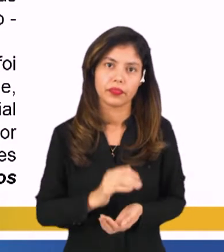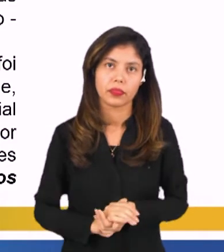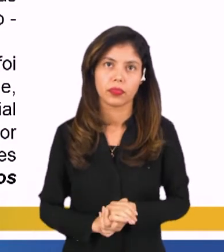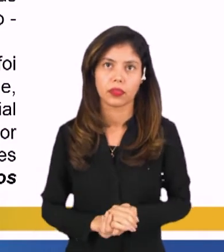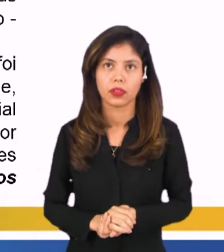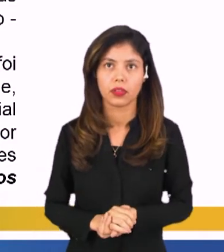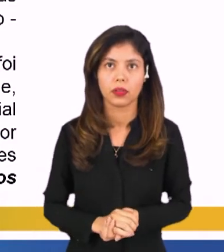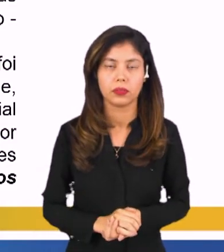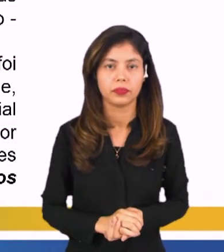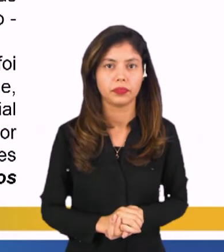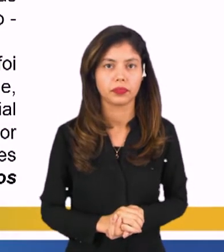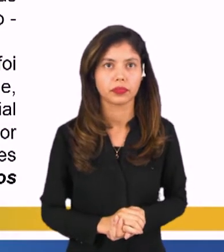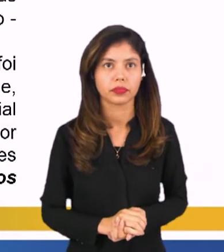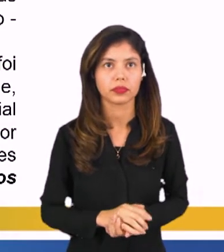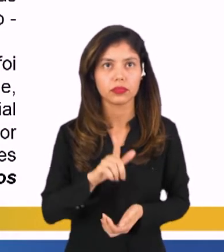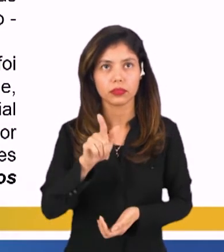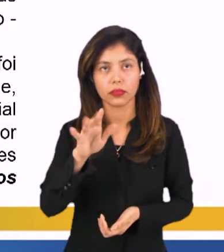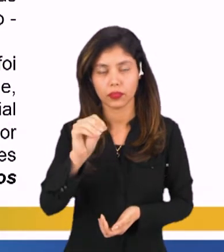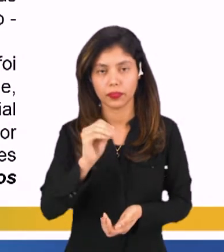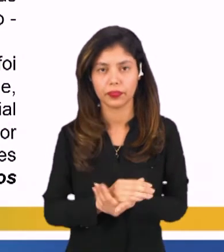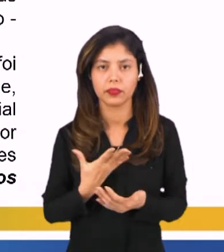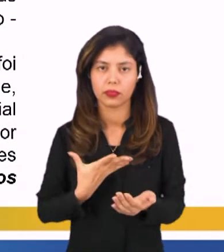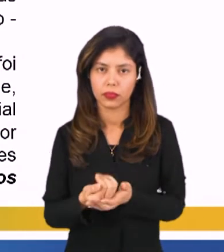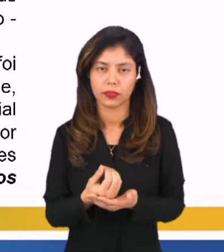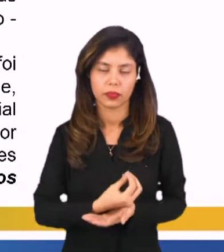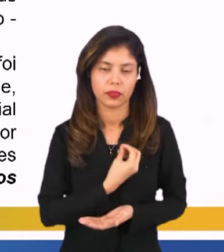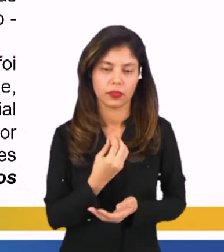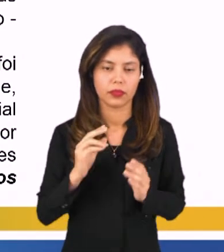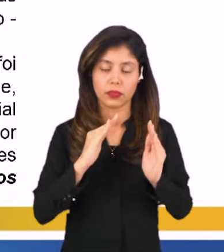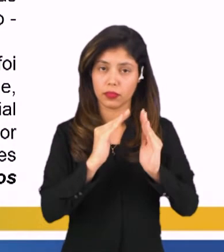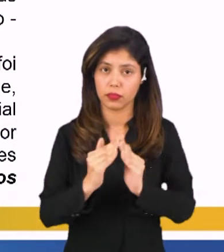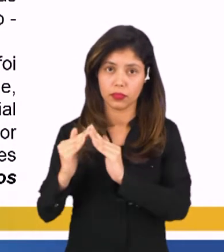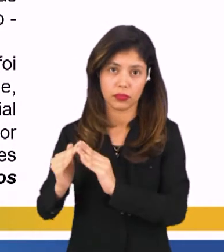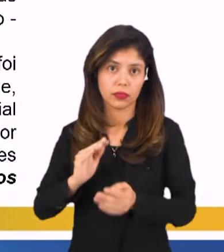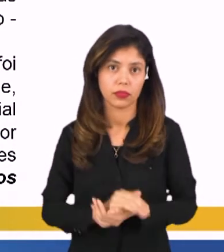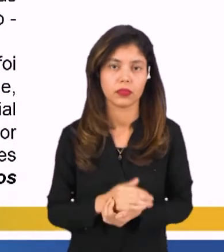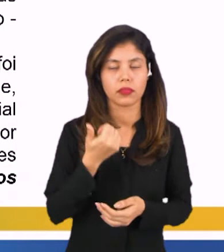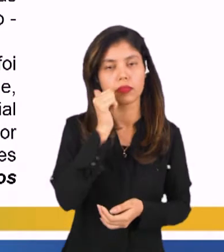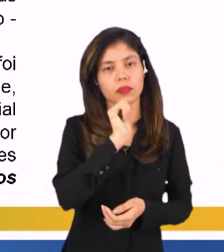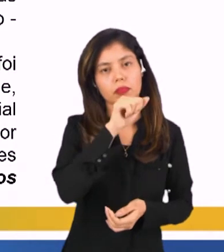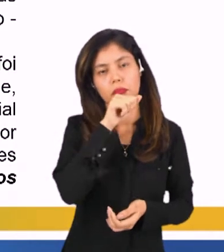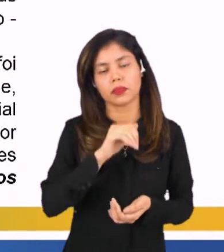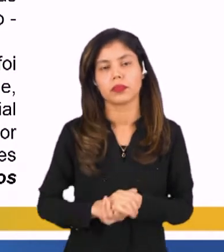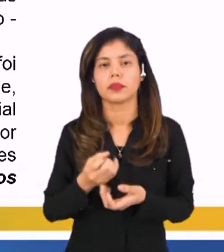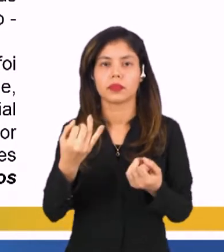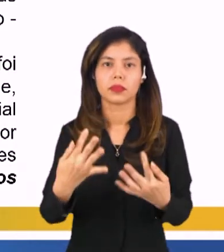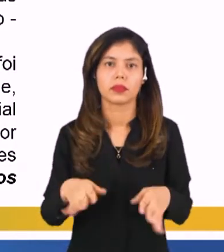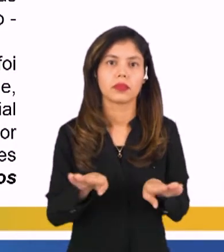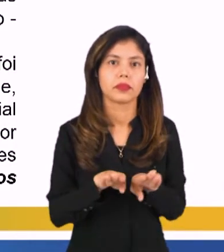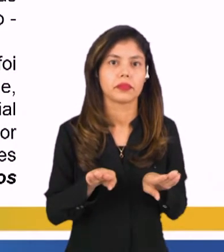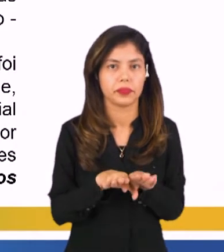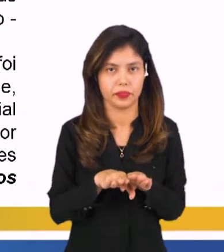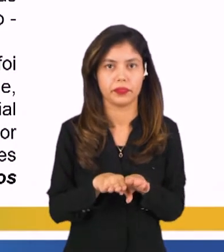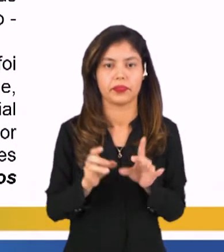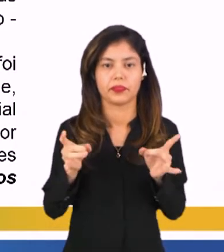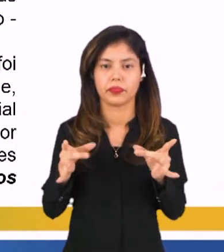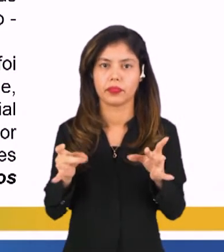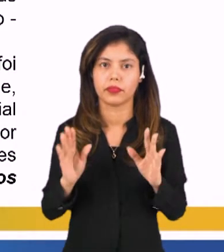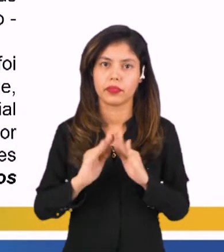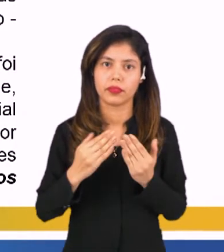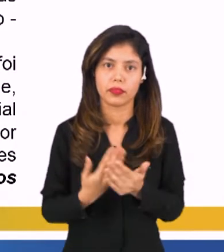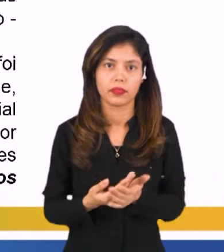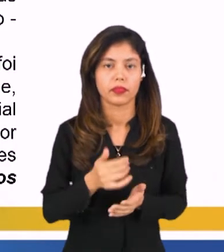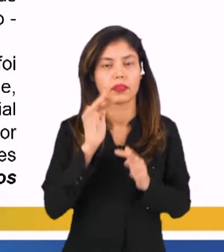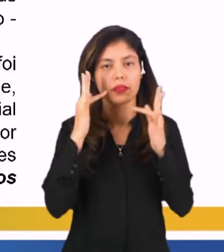franjas da miséria. Gabo recebe a visita da mãe, que o convoca para acompanhá-la na venda da casa da